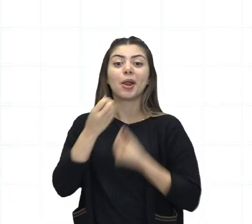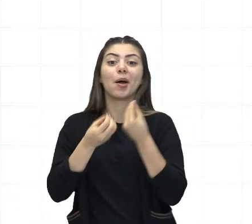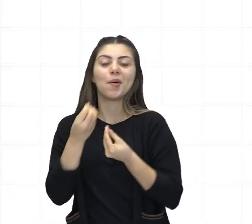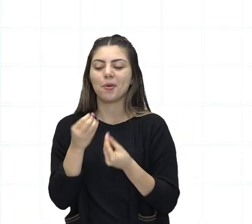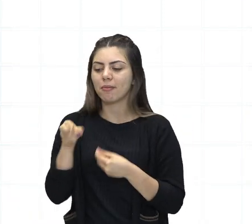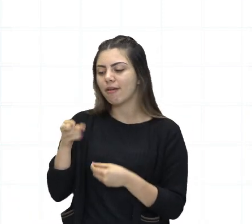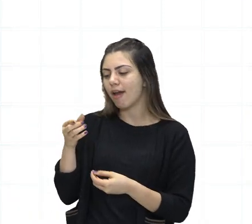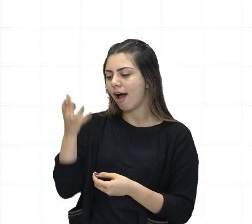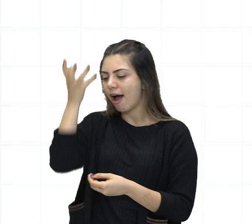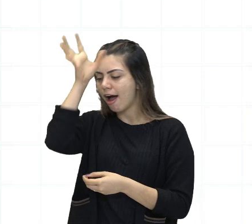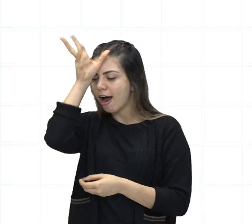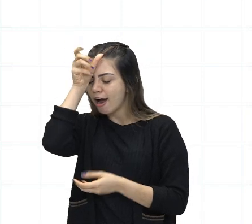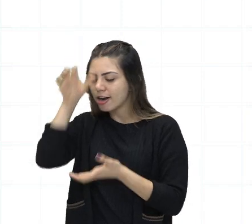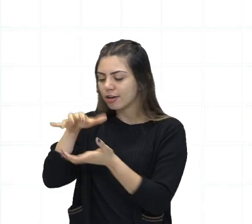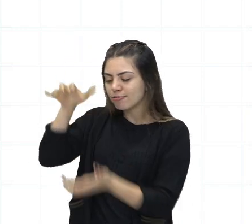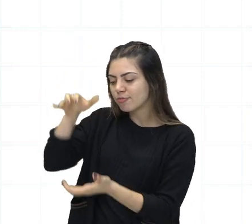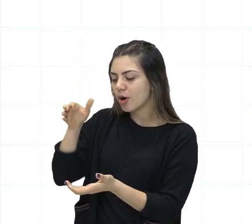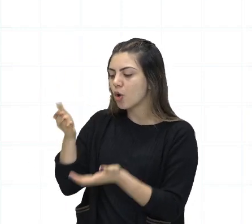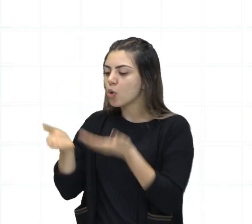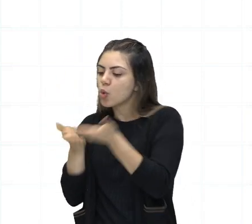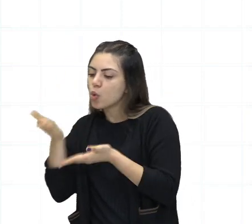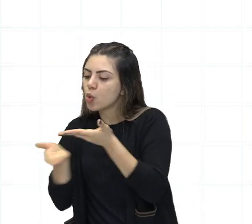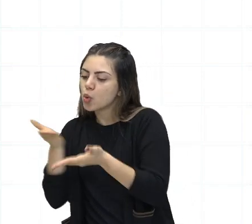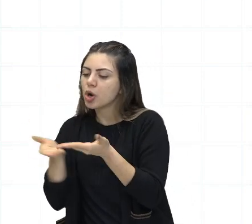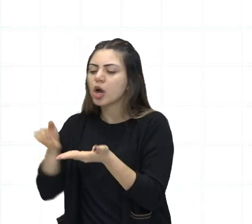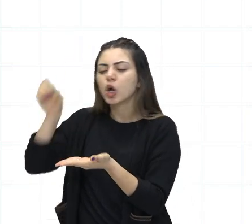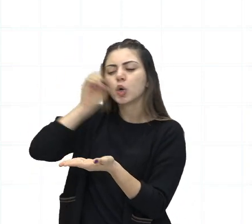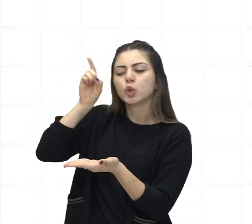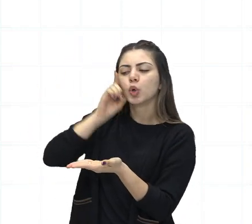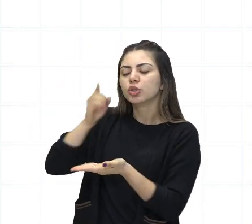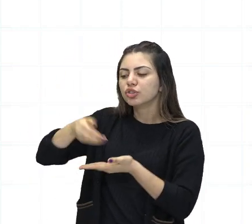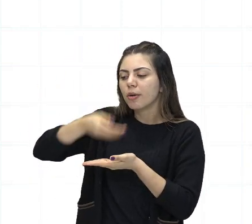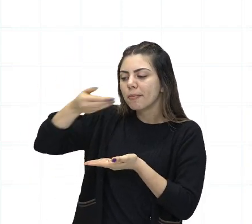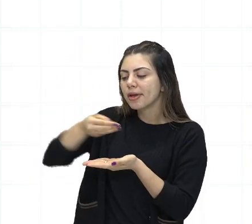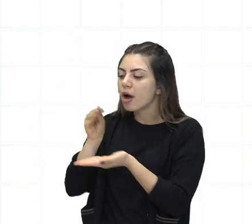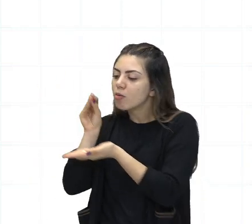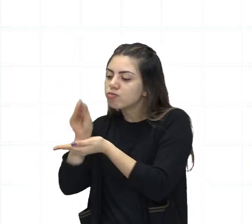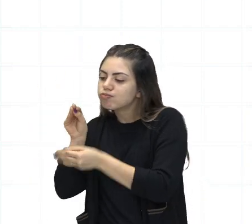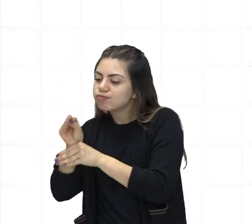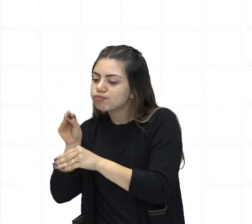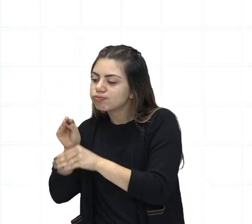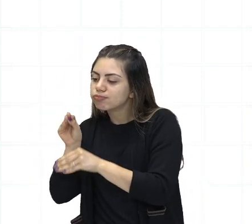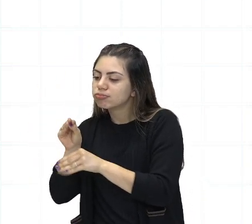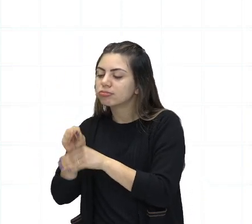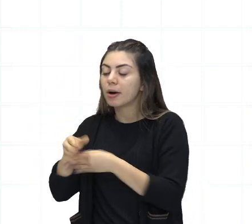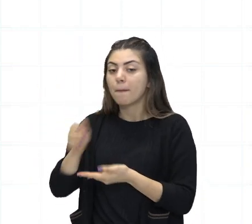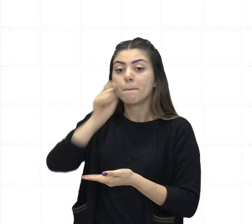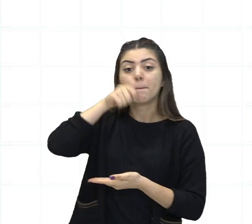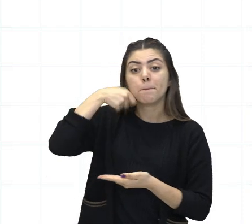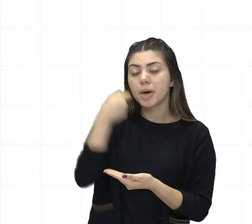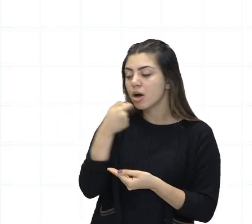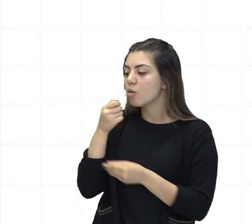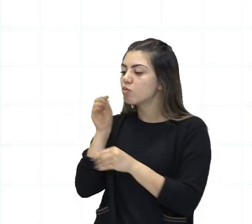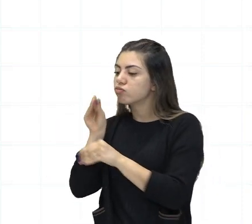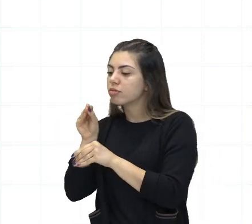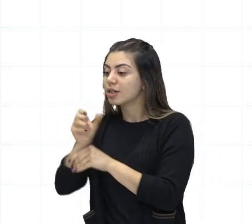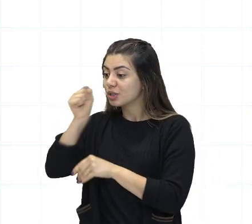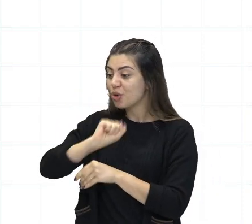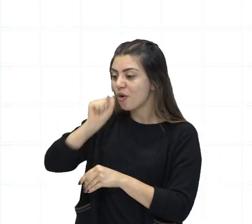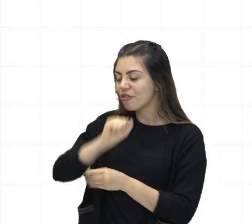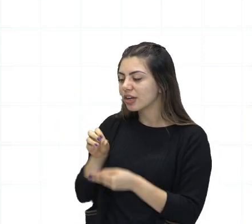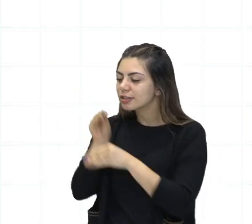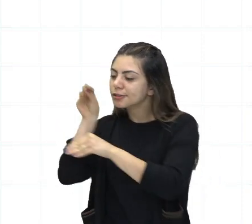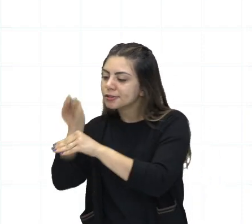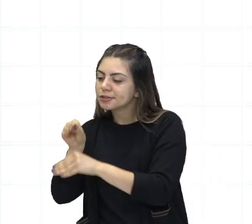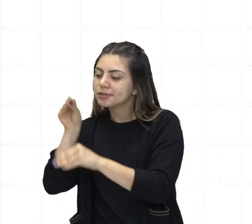tratar bem da galinha. Todos os dias a mulher dava mingau para a galinha. Dava pão de ló, dava até sorvete. E